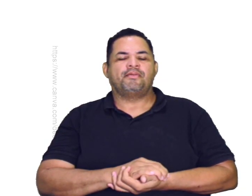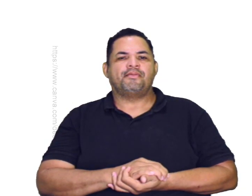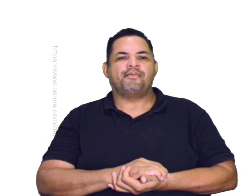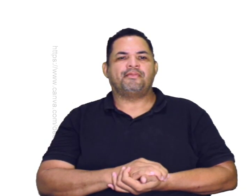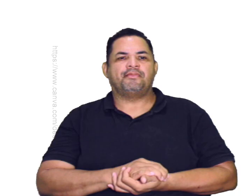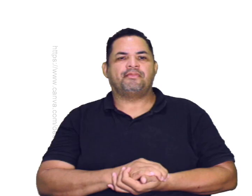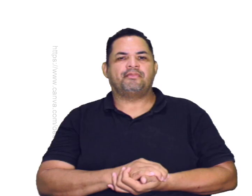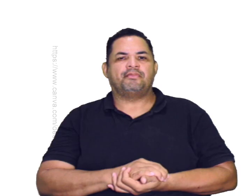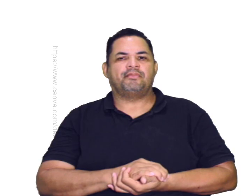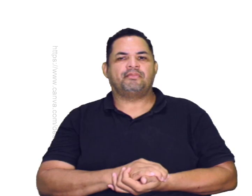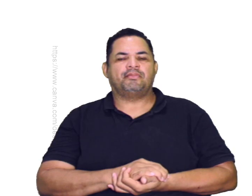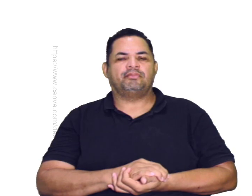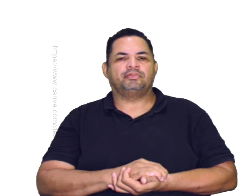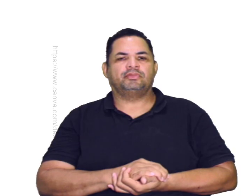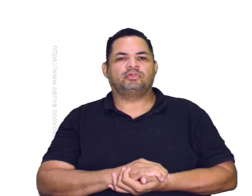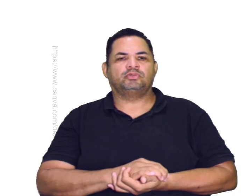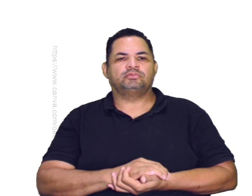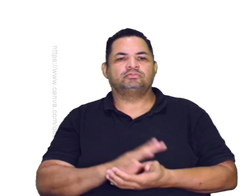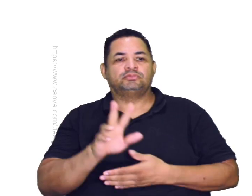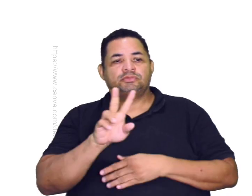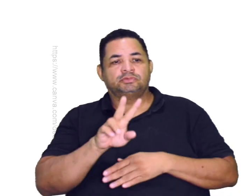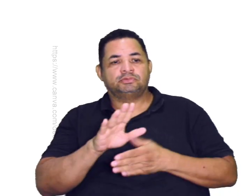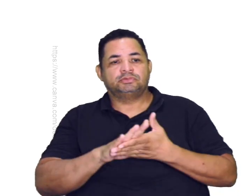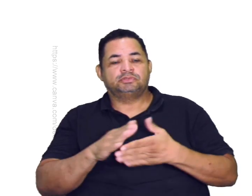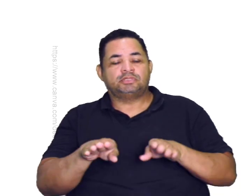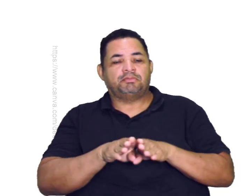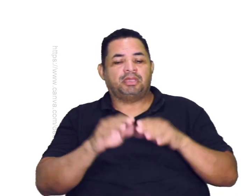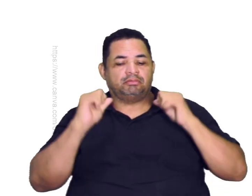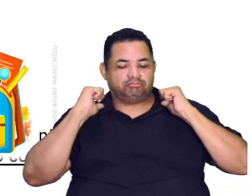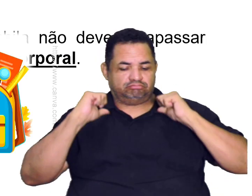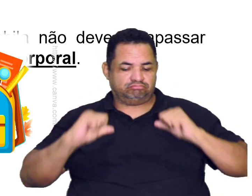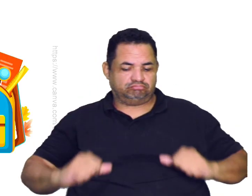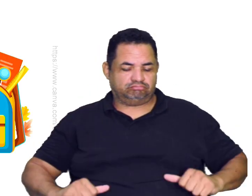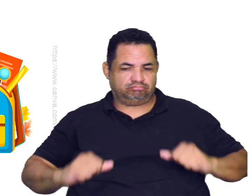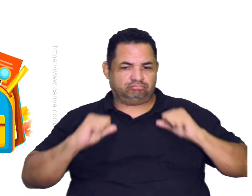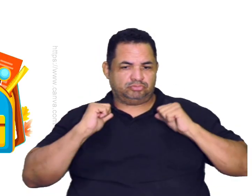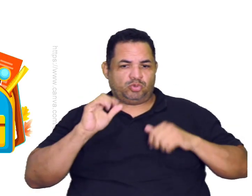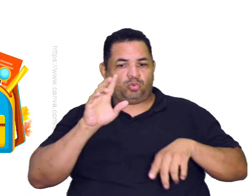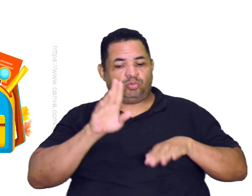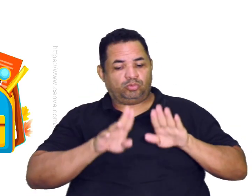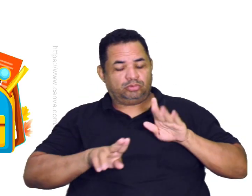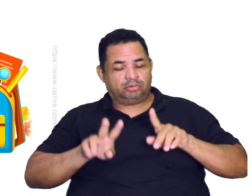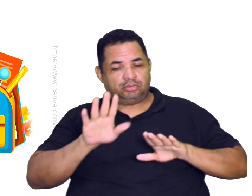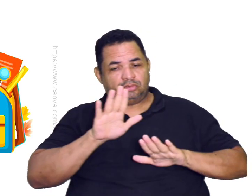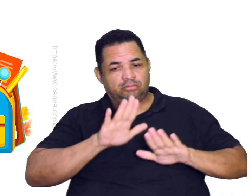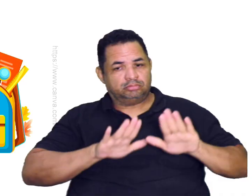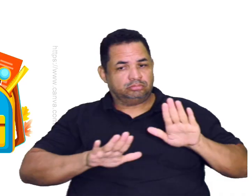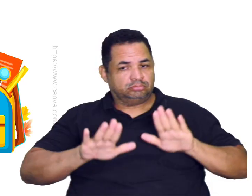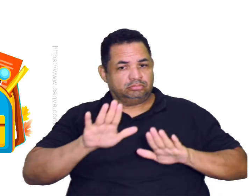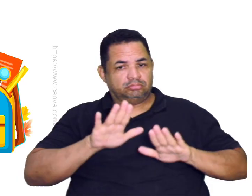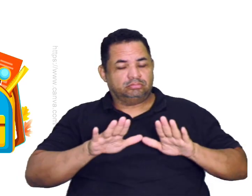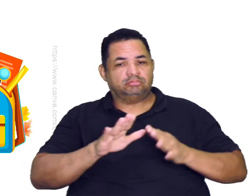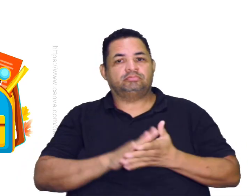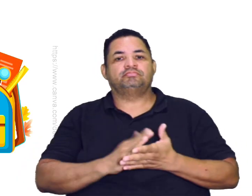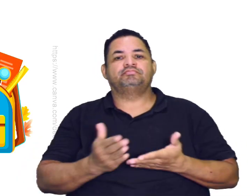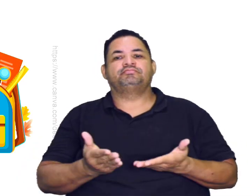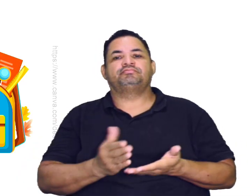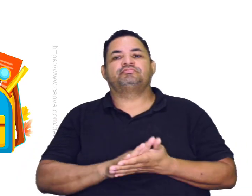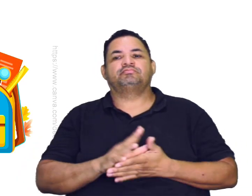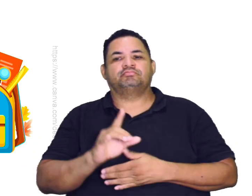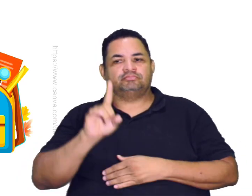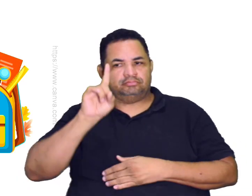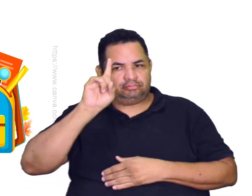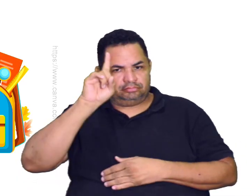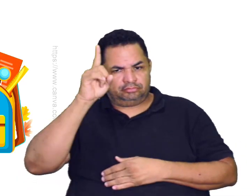objeto. Cuidado no peso no transporte da mochila, tá? Não vamos sobrecarregar nossas mochilas.